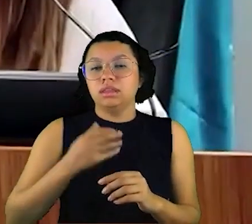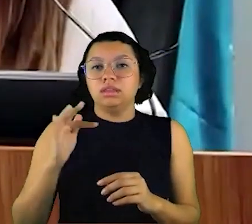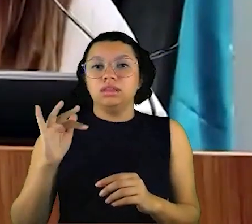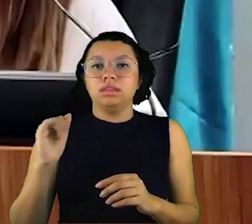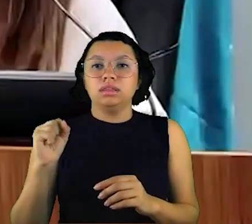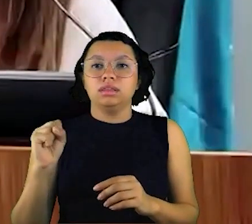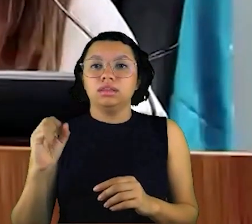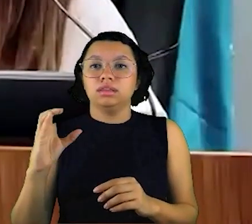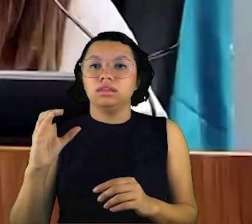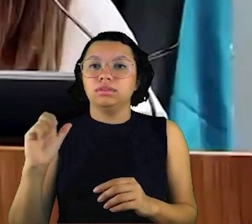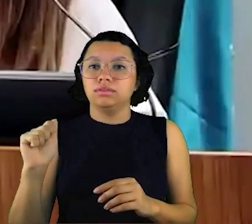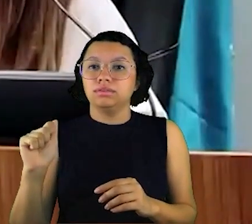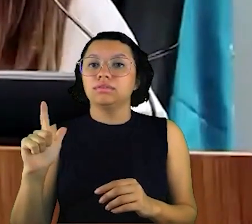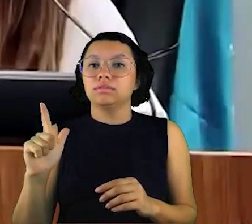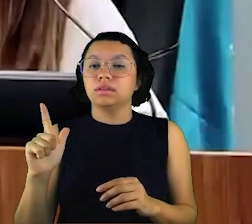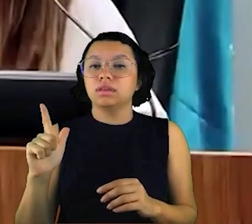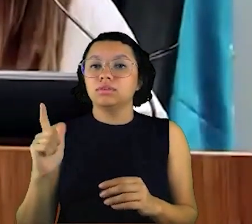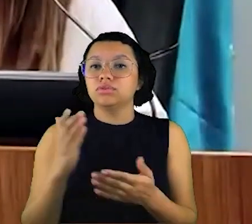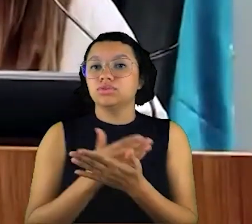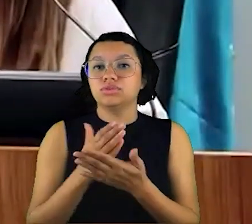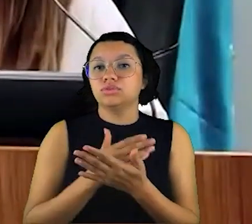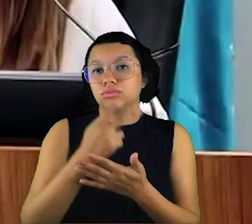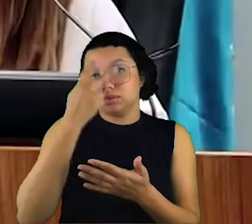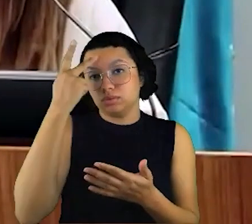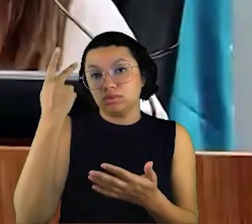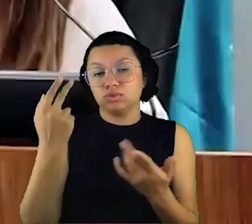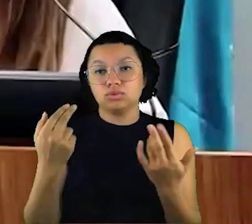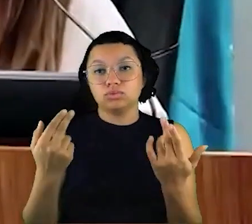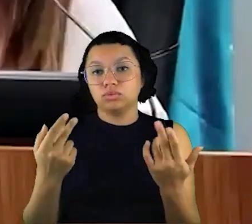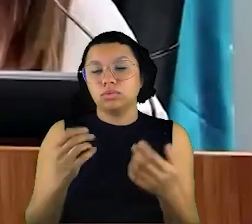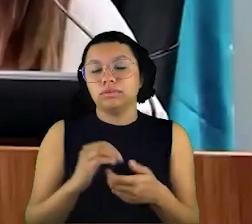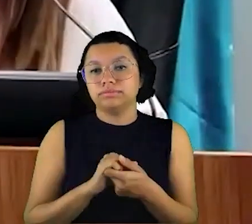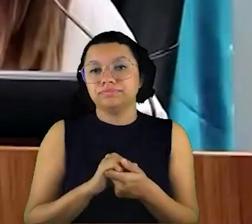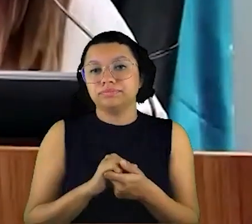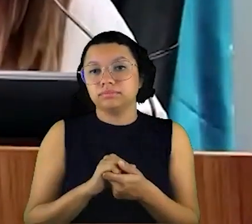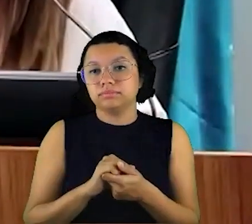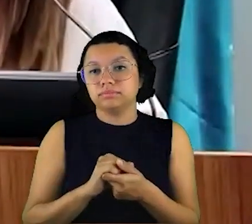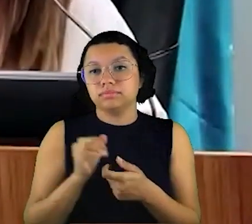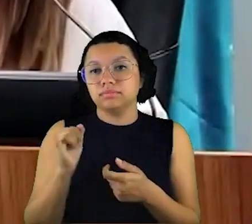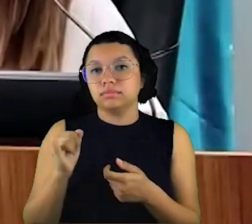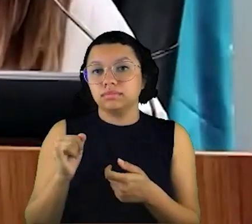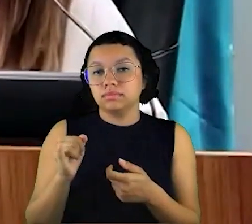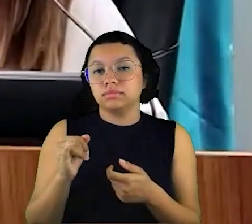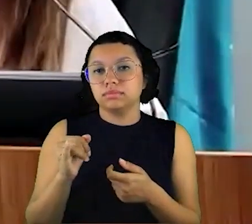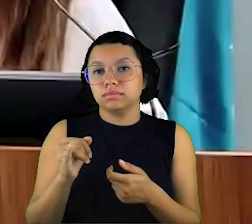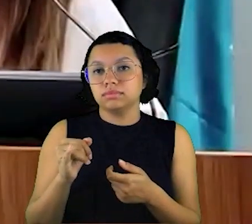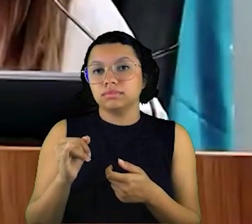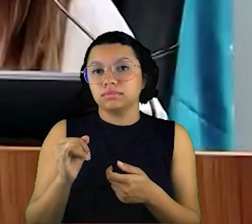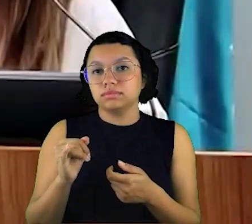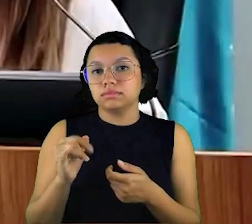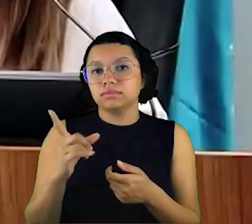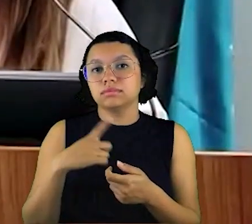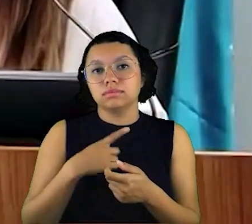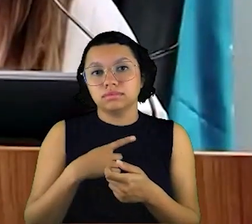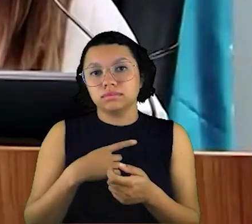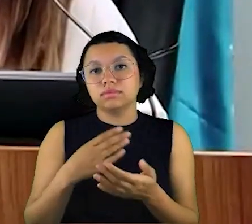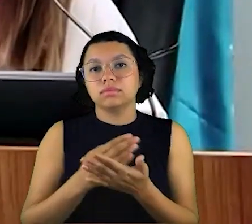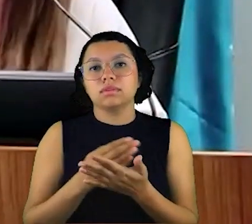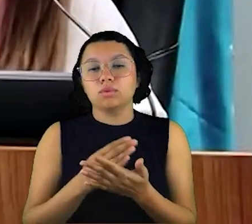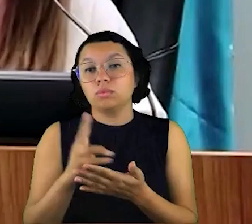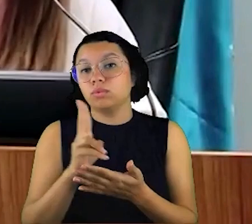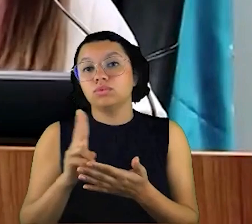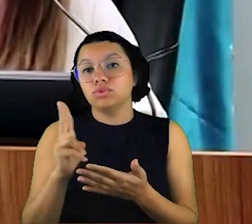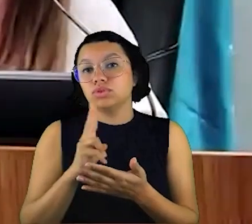vida fiscal de determinadas pessoas num banco como esse, né? Se há de haver